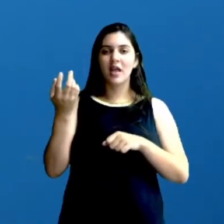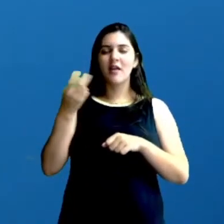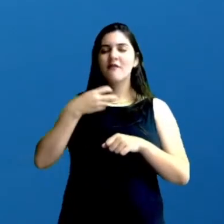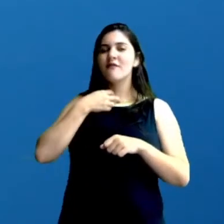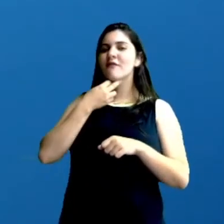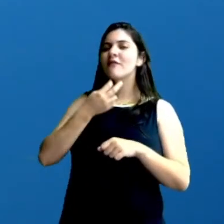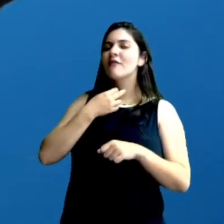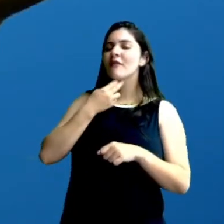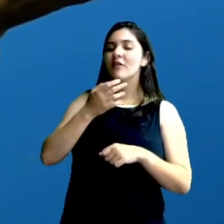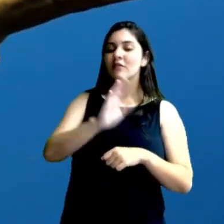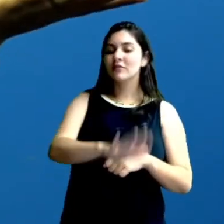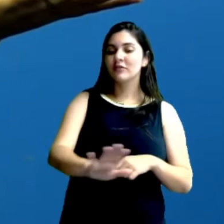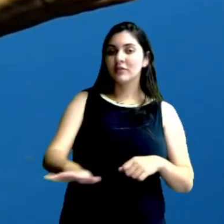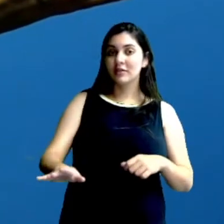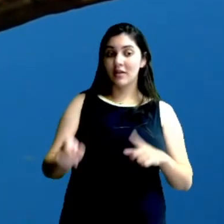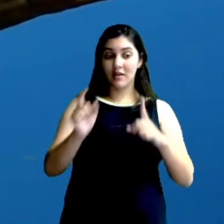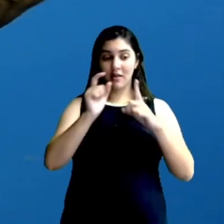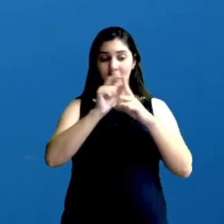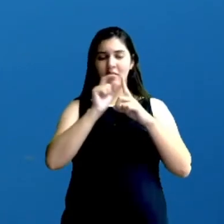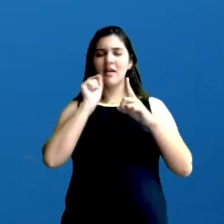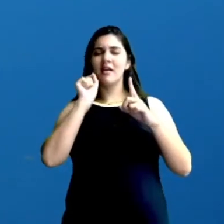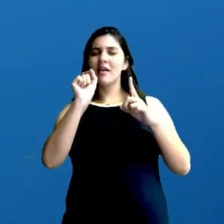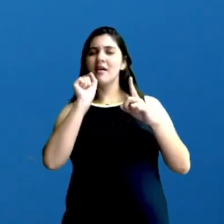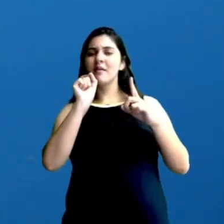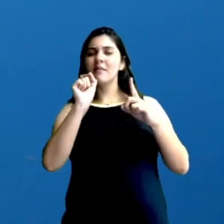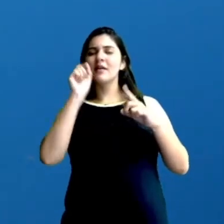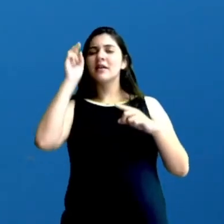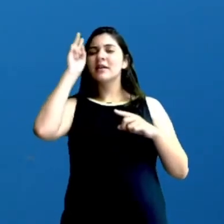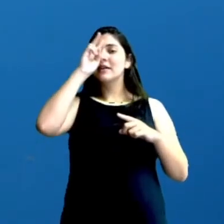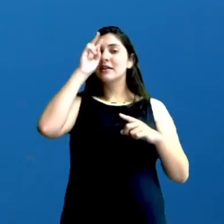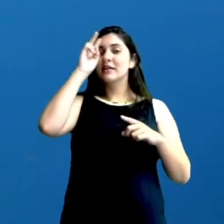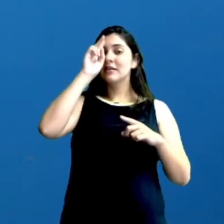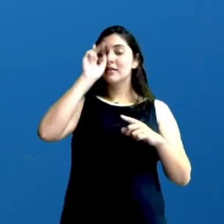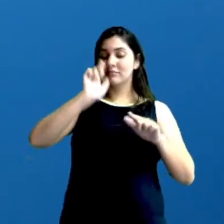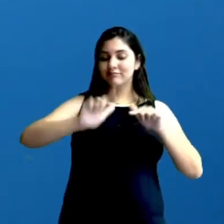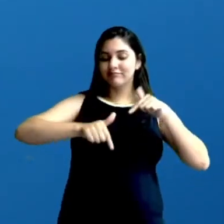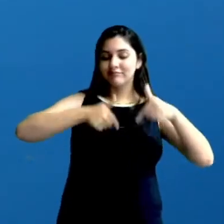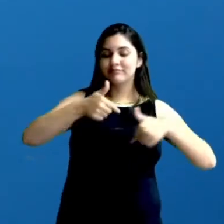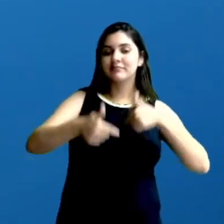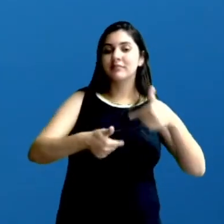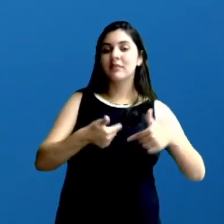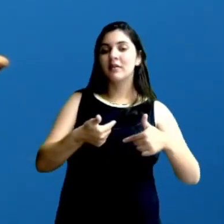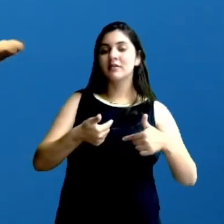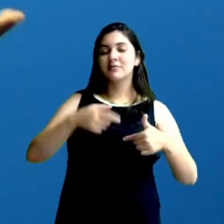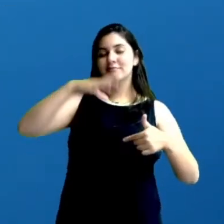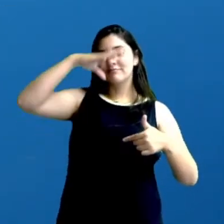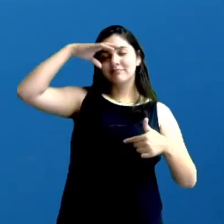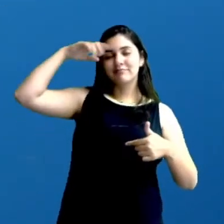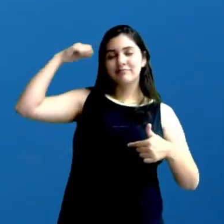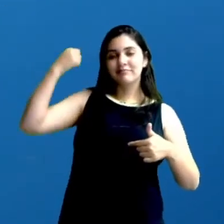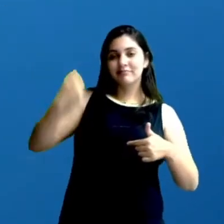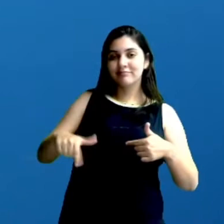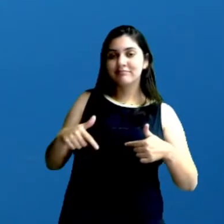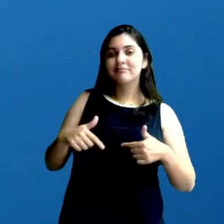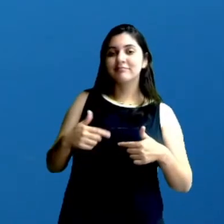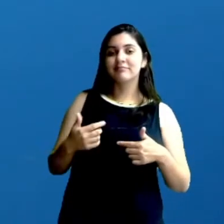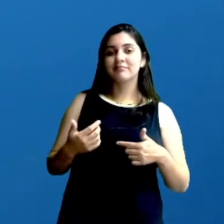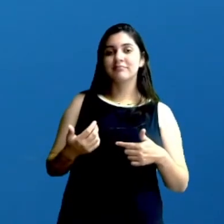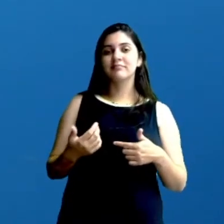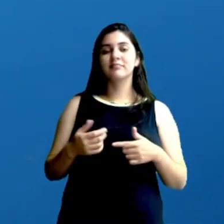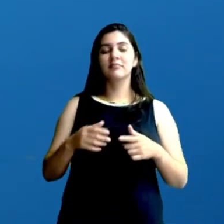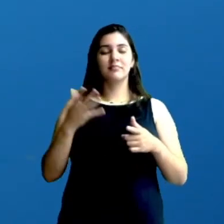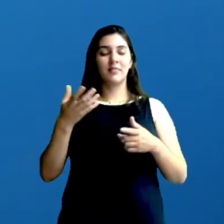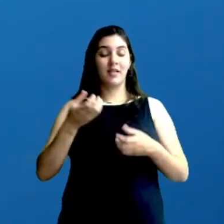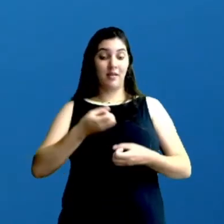criança que palavra é essa que lembra trabalho suor e o valho